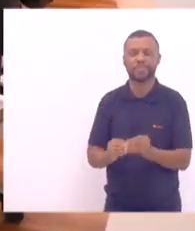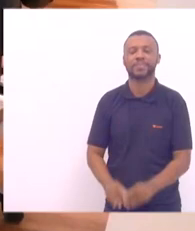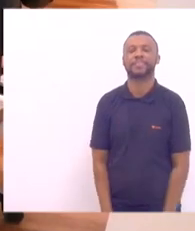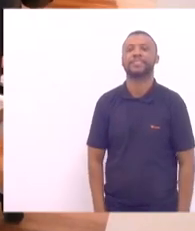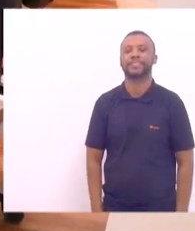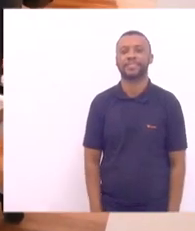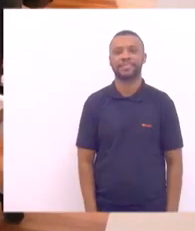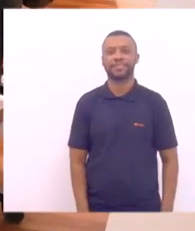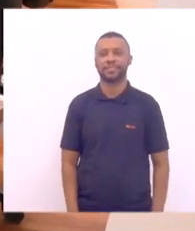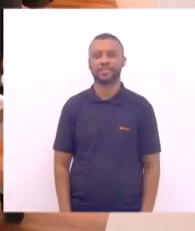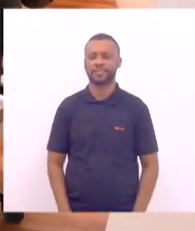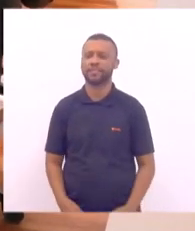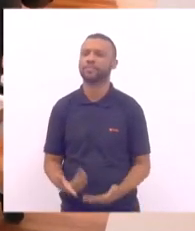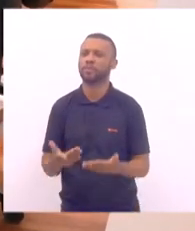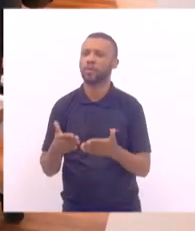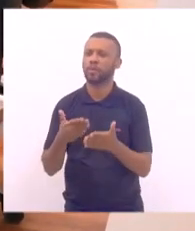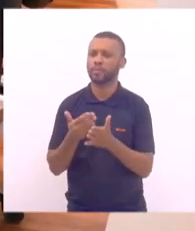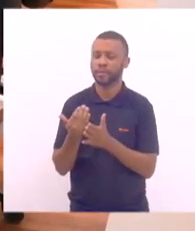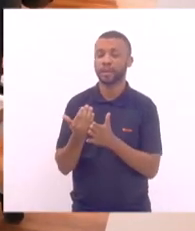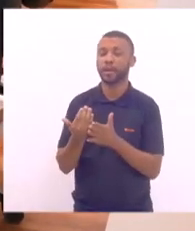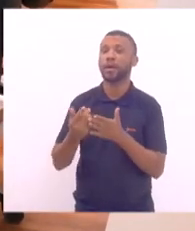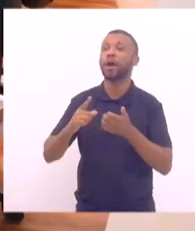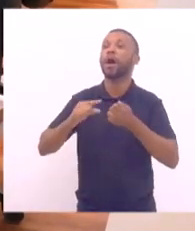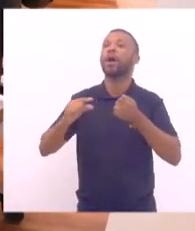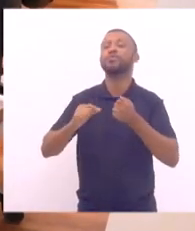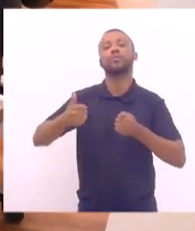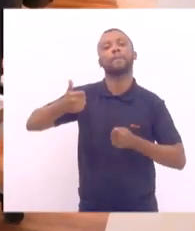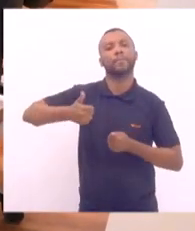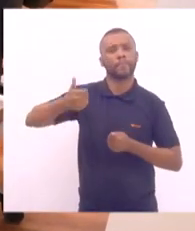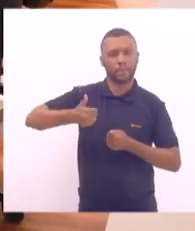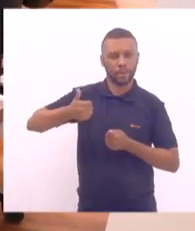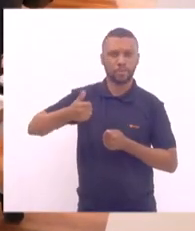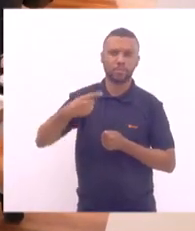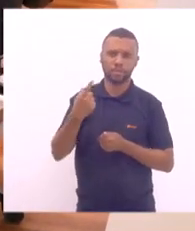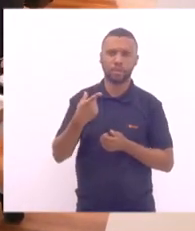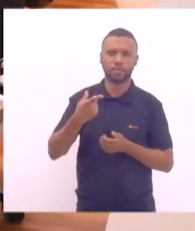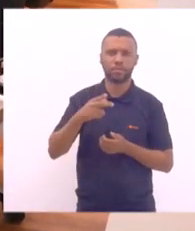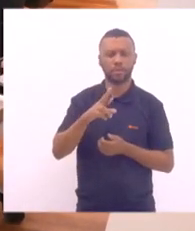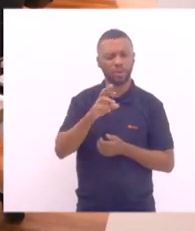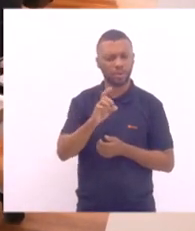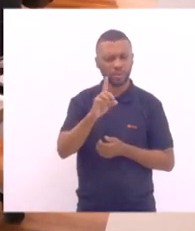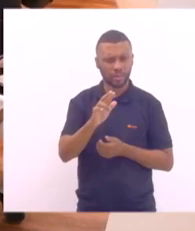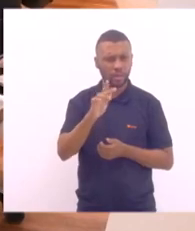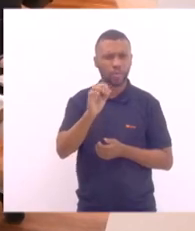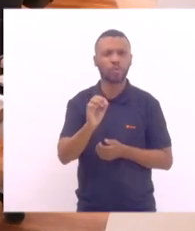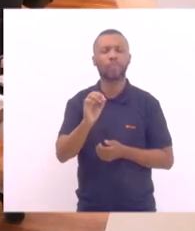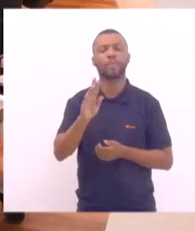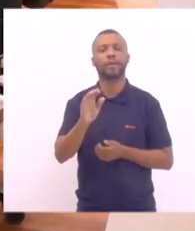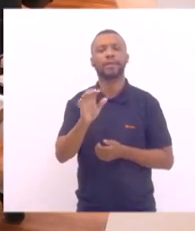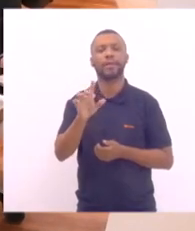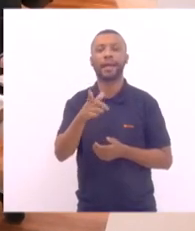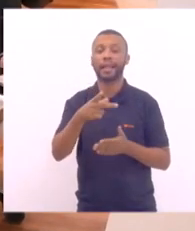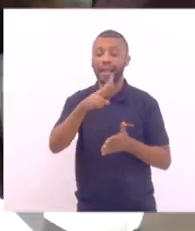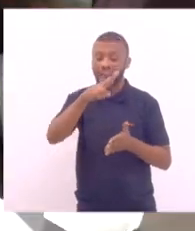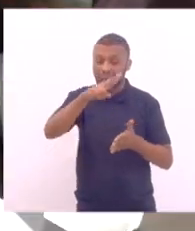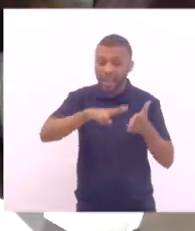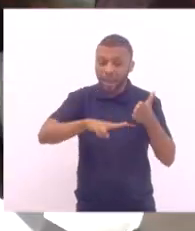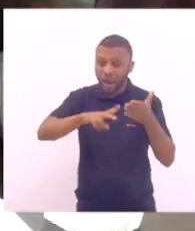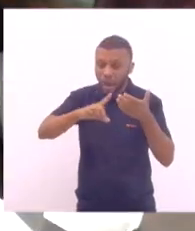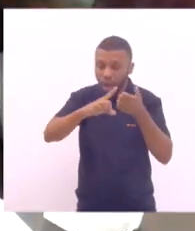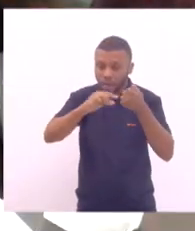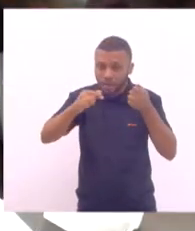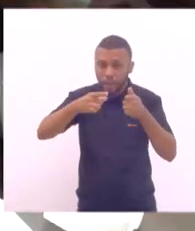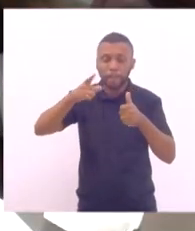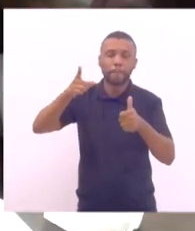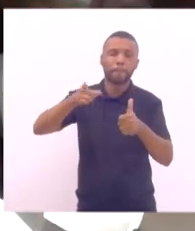só... Vamos tirar de pau. Só ler o artigo primeiro, que é o nosso Rodrigo Bacelar. Eu não leu o artigo primeiro. Se ele ler,